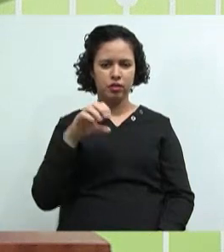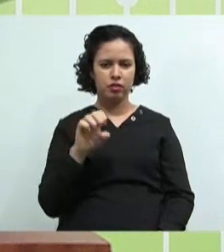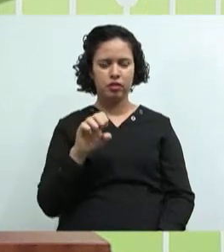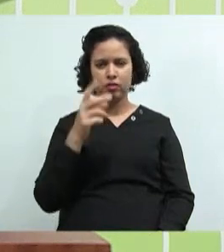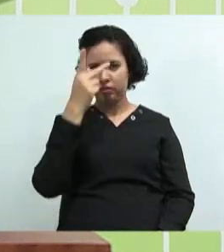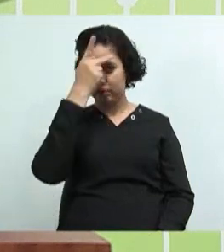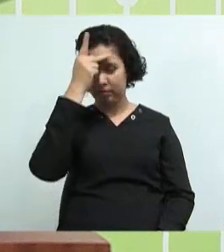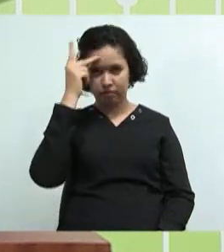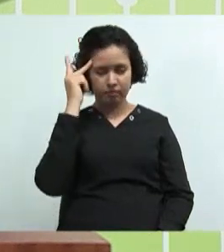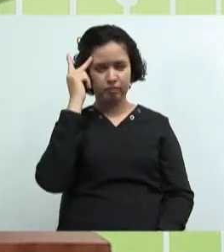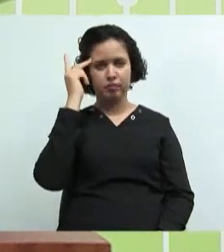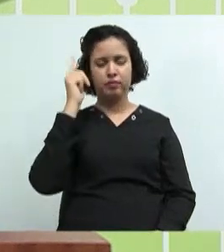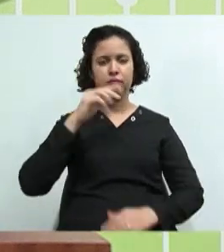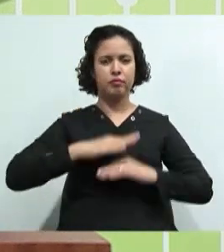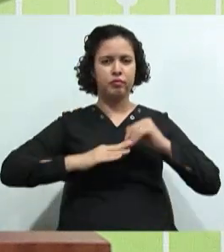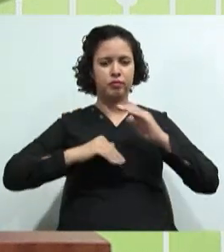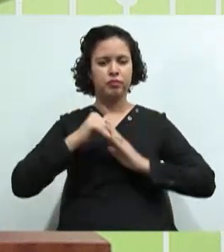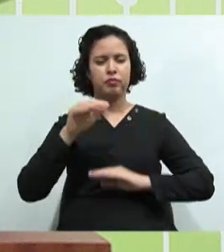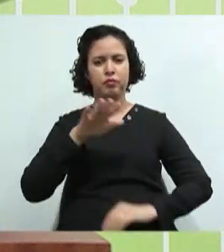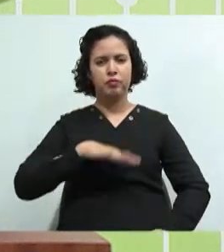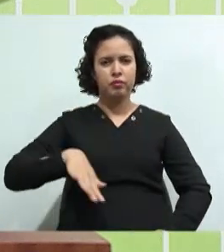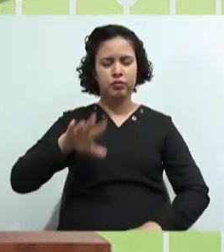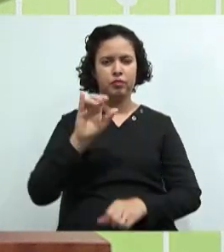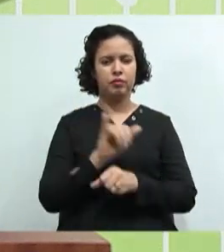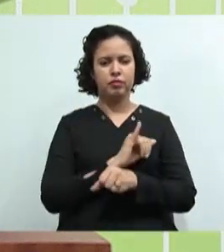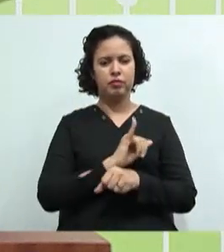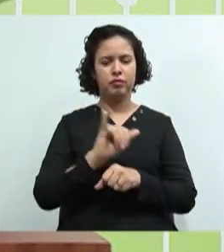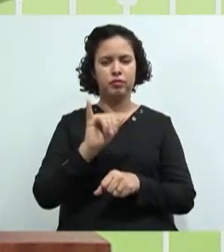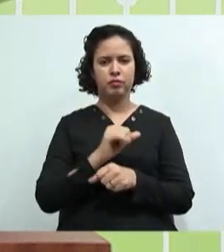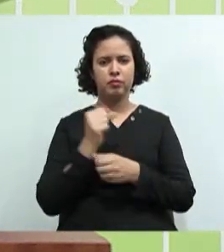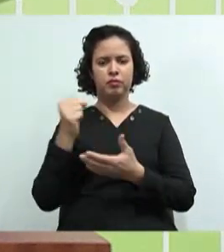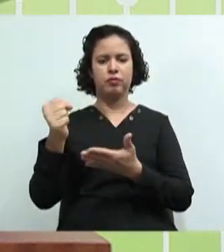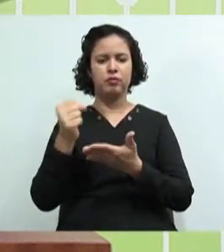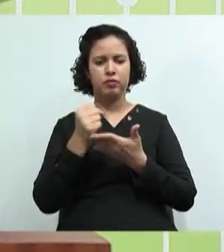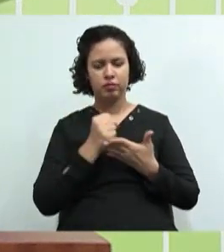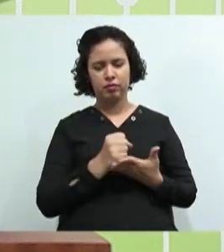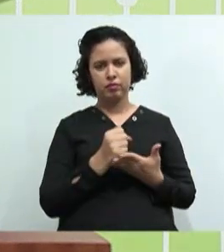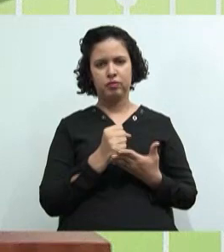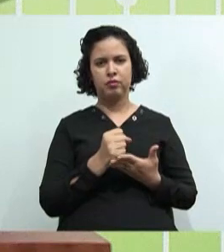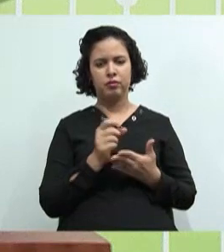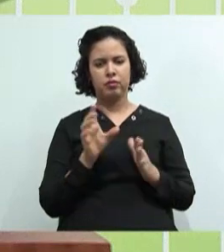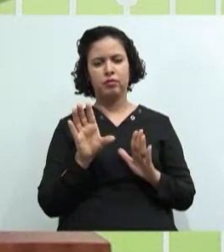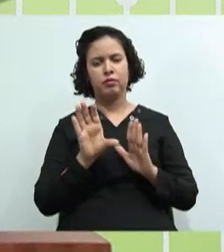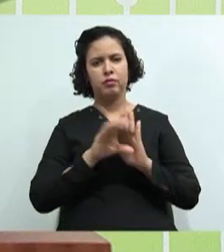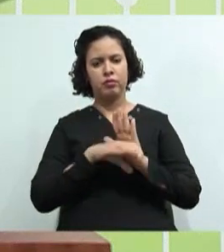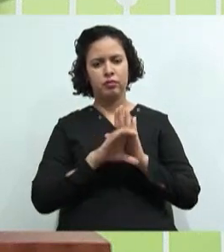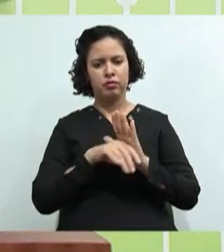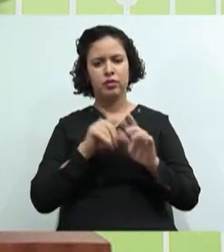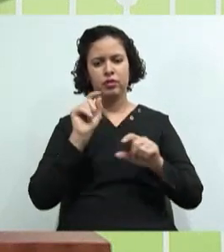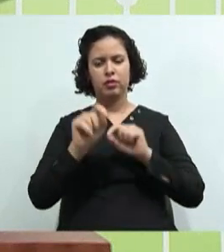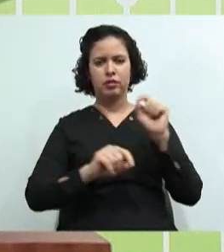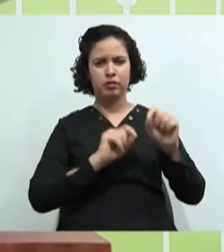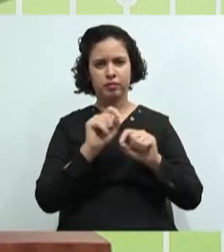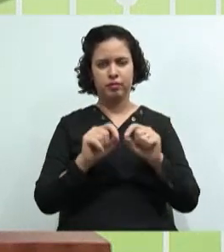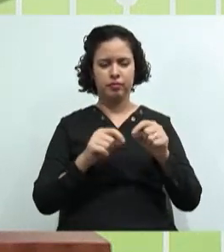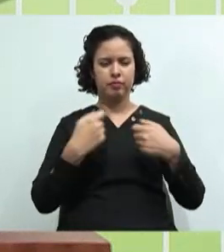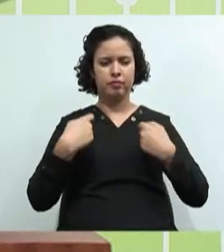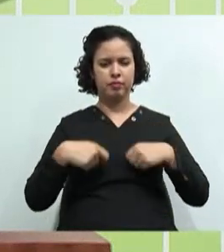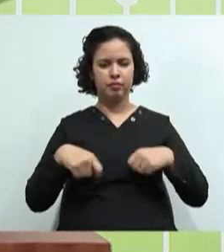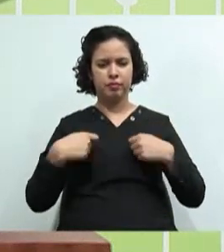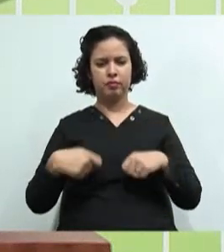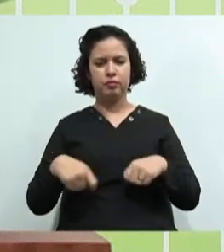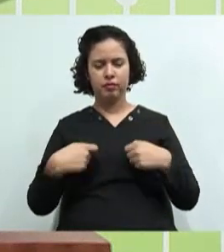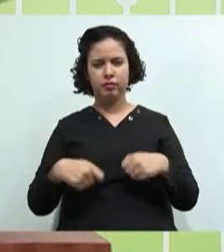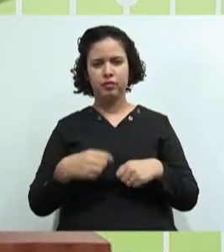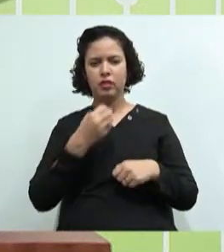profissional nesse ramo da área estratégica, ela traz aí alguns conceitos exatamente do que você precisa para ter